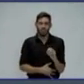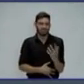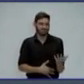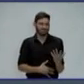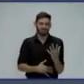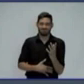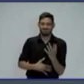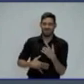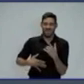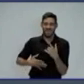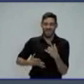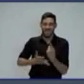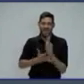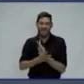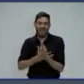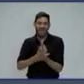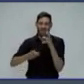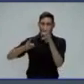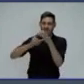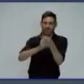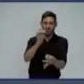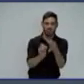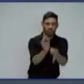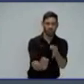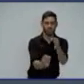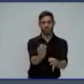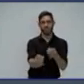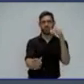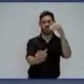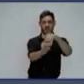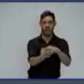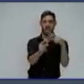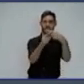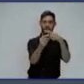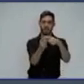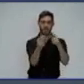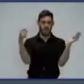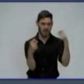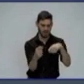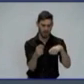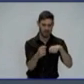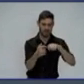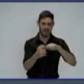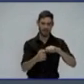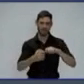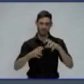justiça eleitoral por falta de coragem de atacar o Congresso Nacional, que é quem decide a matéria.